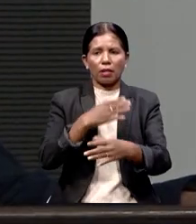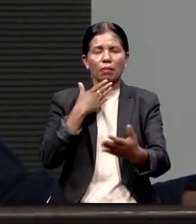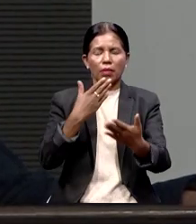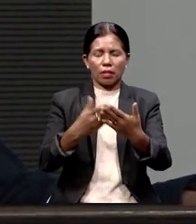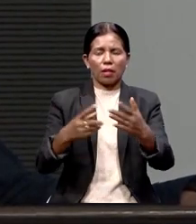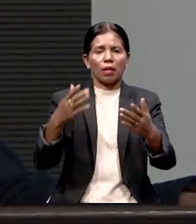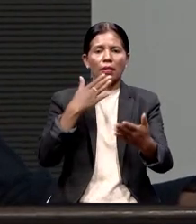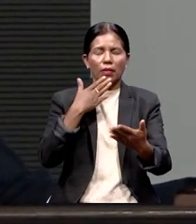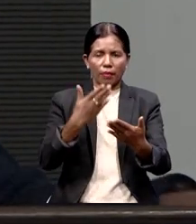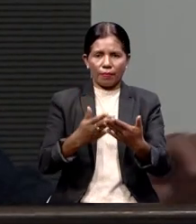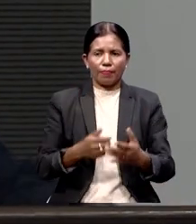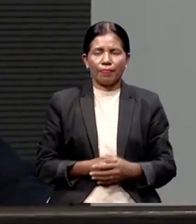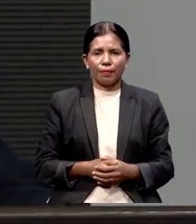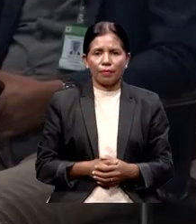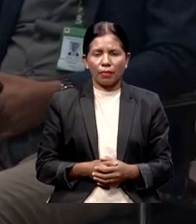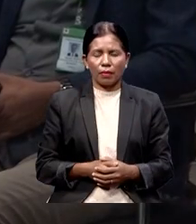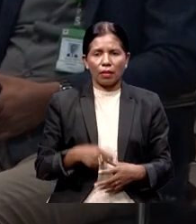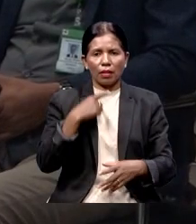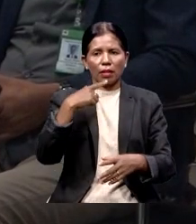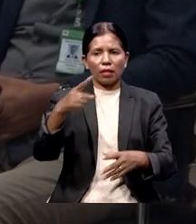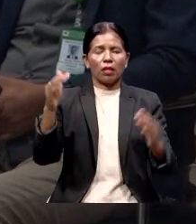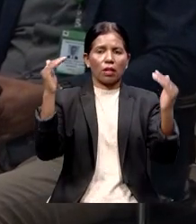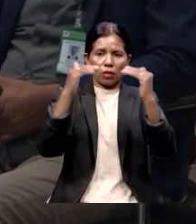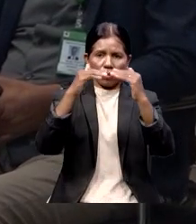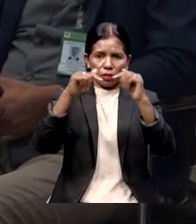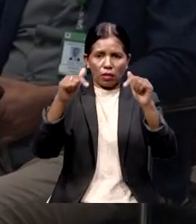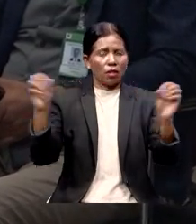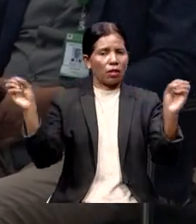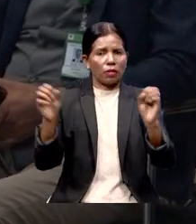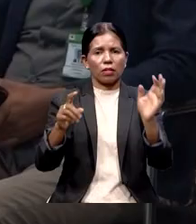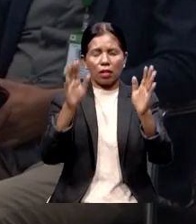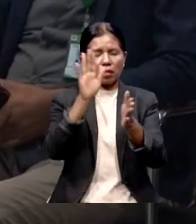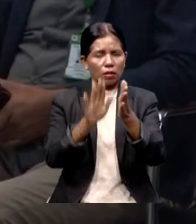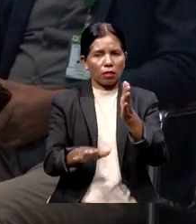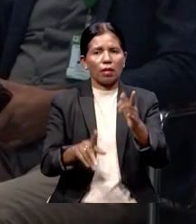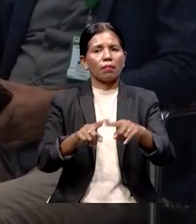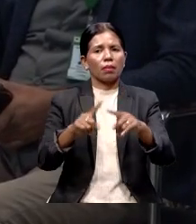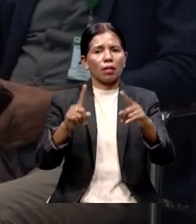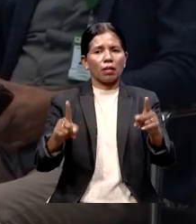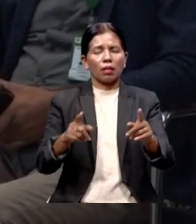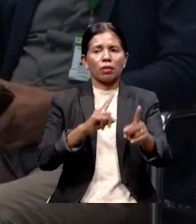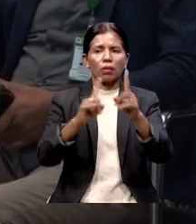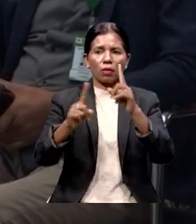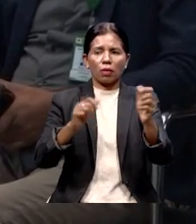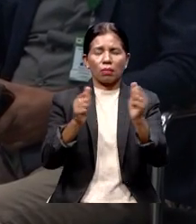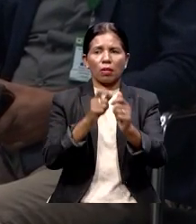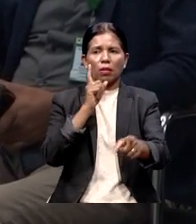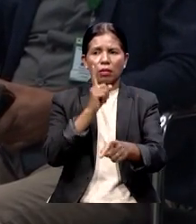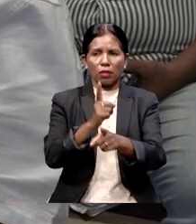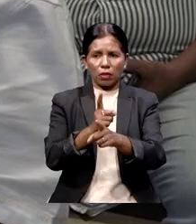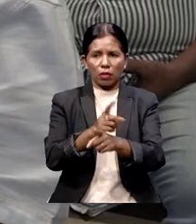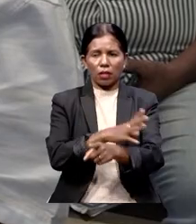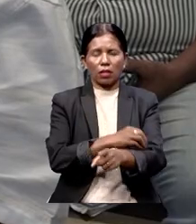criutar. Comissário Nemos afirma reunião ni dene la osa tu hatun malu, mai be meio so di qualia buat los no realidade